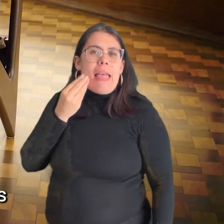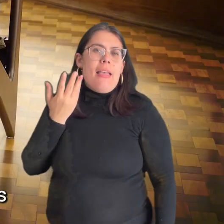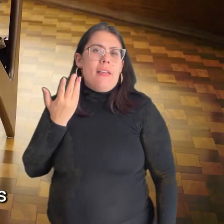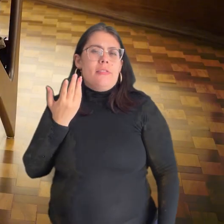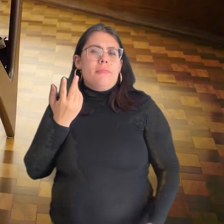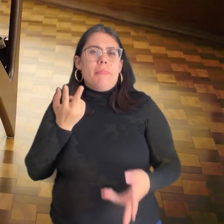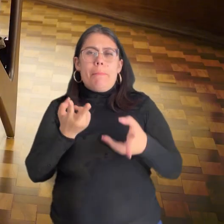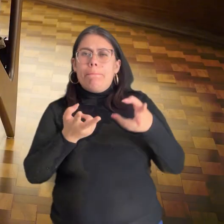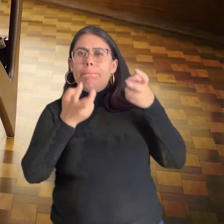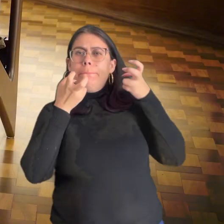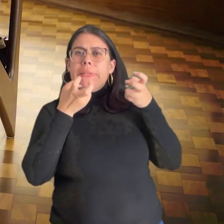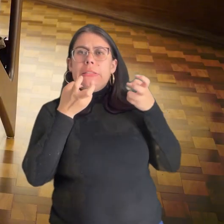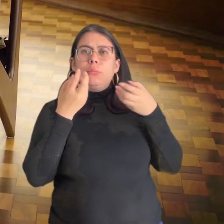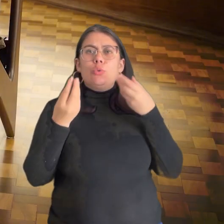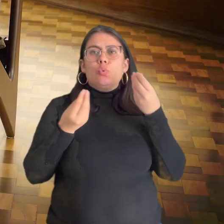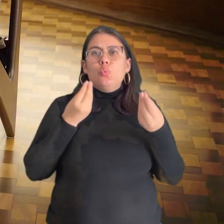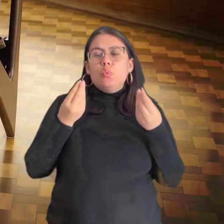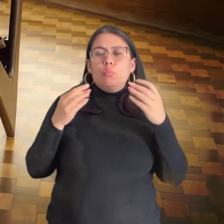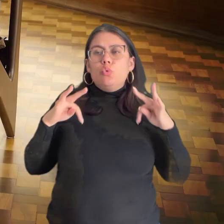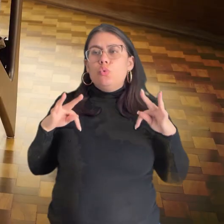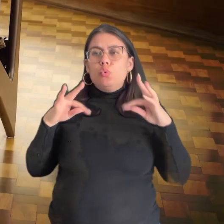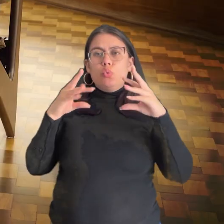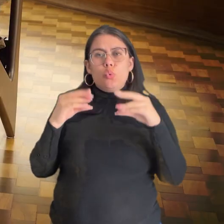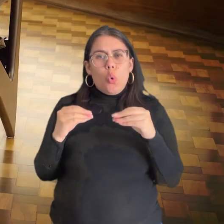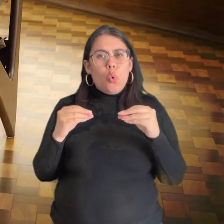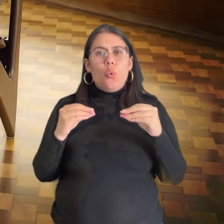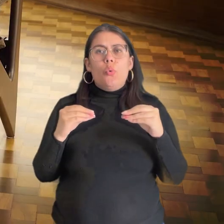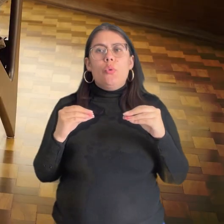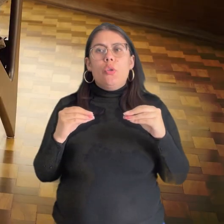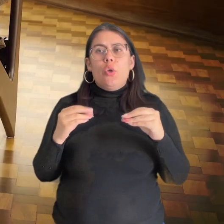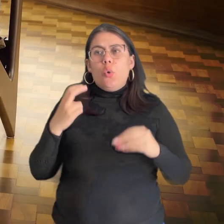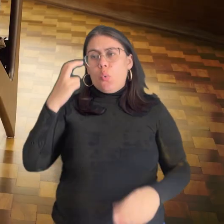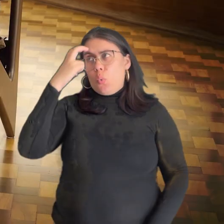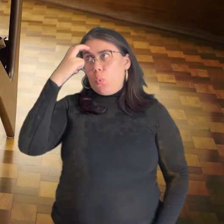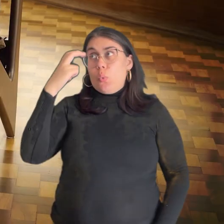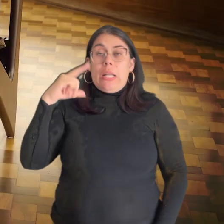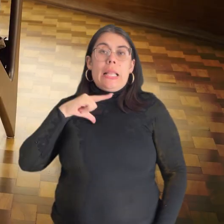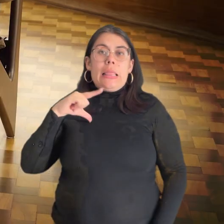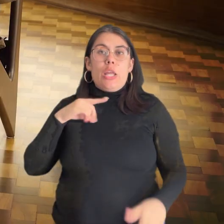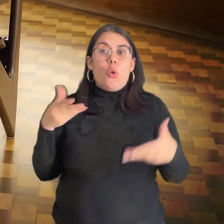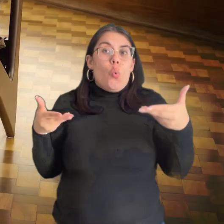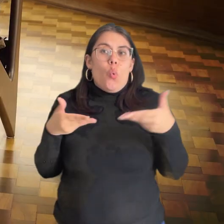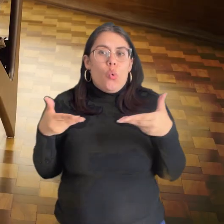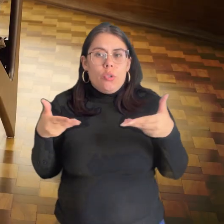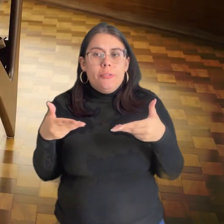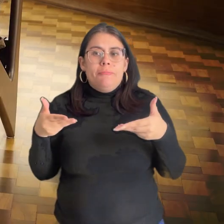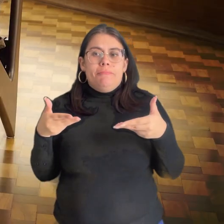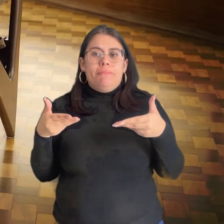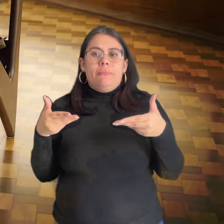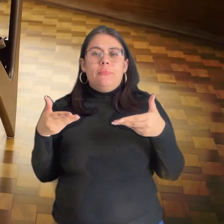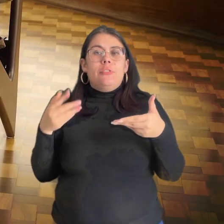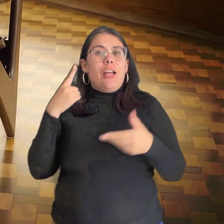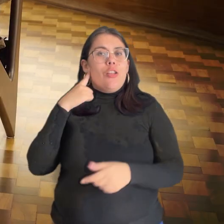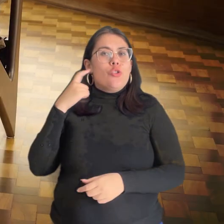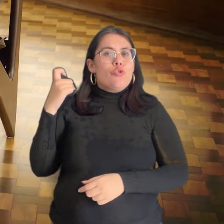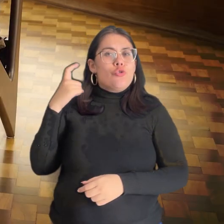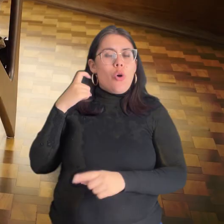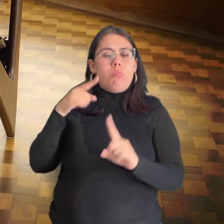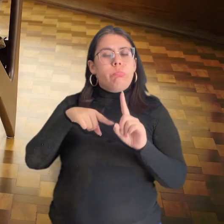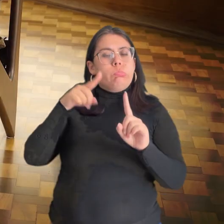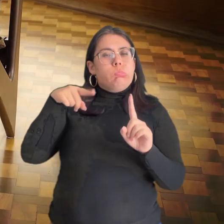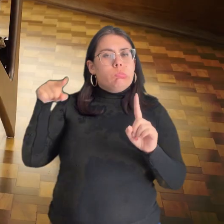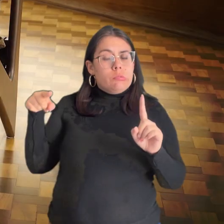digamos, de testes e toda a cultura que hoje existe em torno da